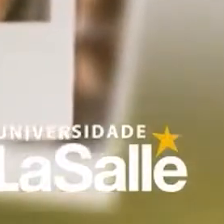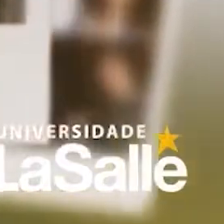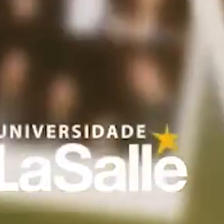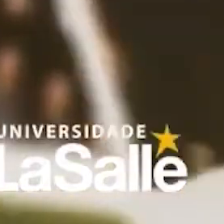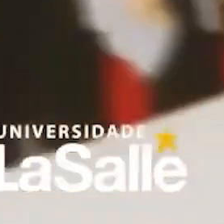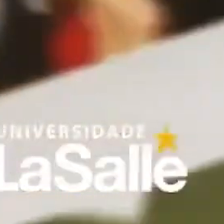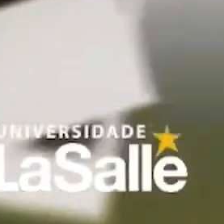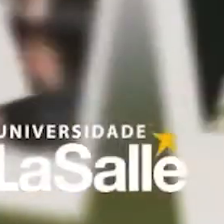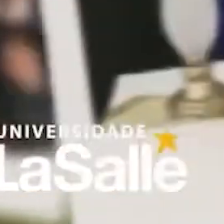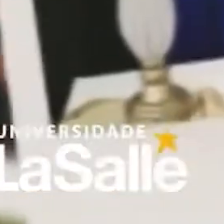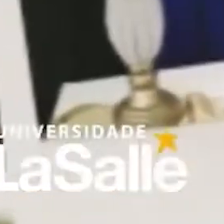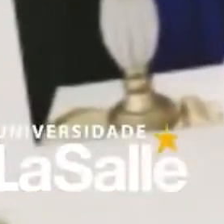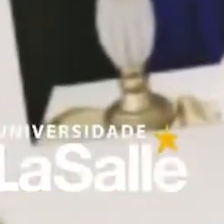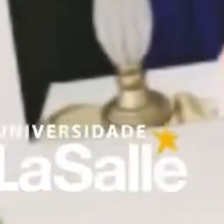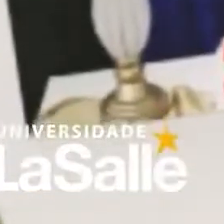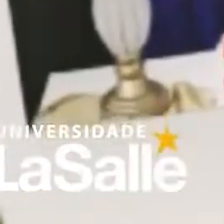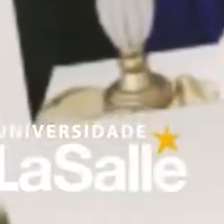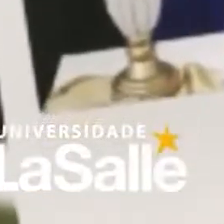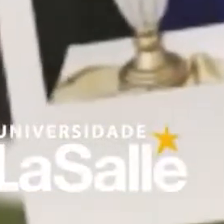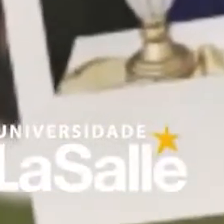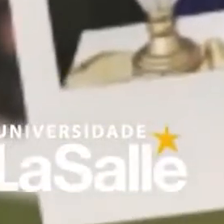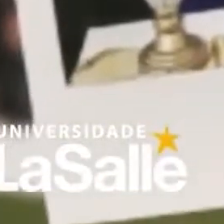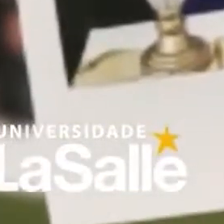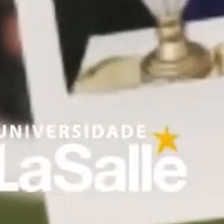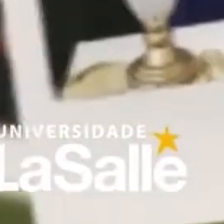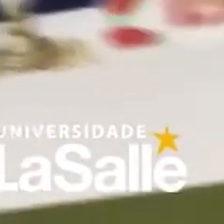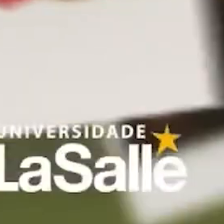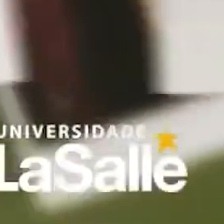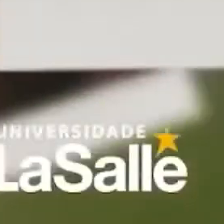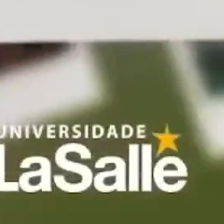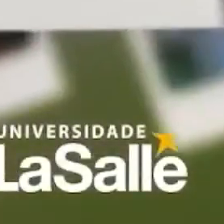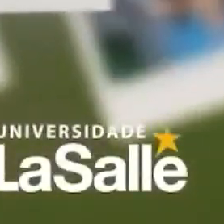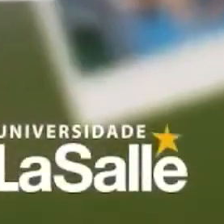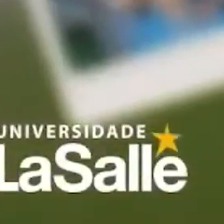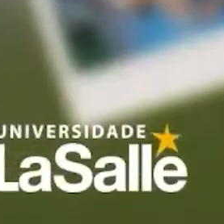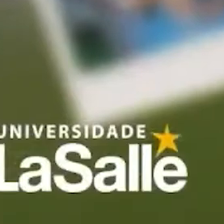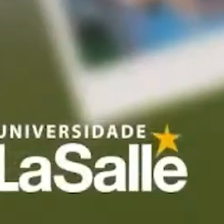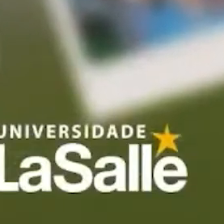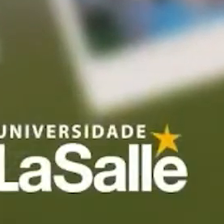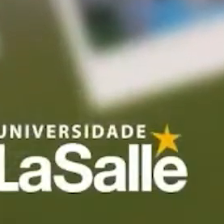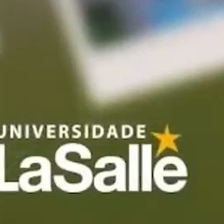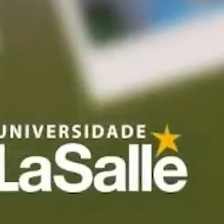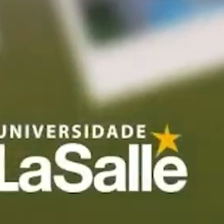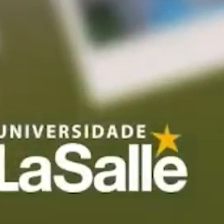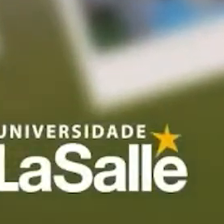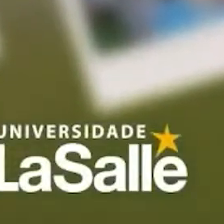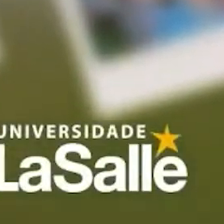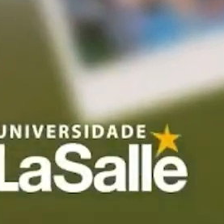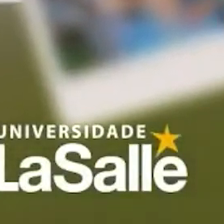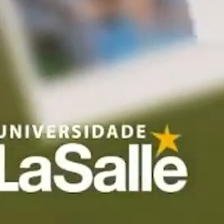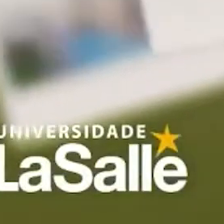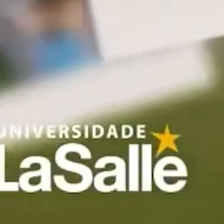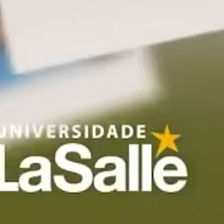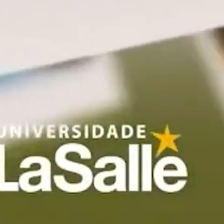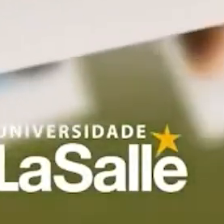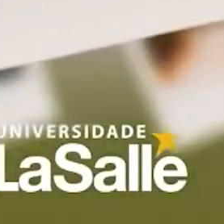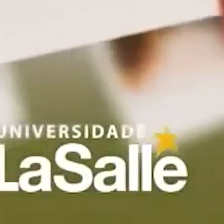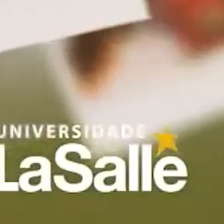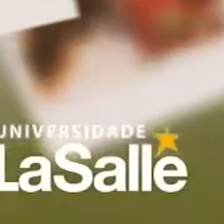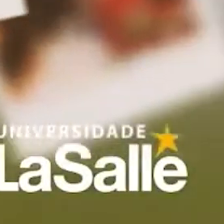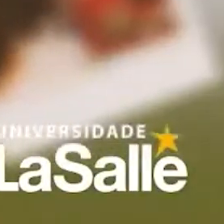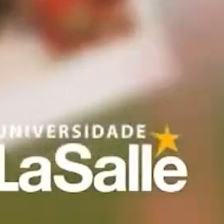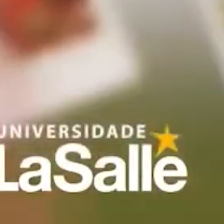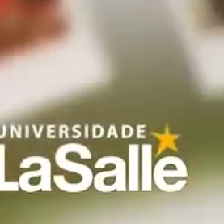Vida boa, brisa e paz, trocando olhares ao